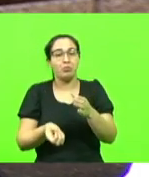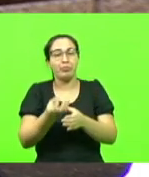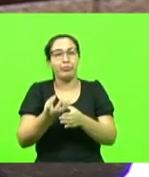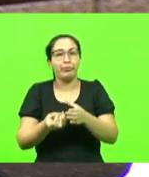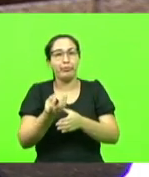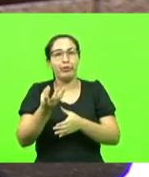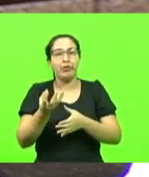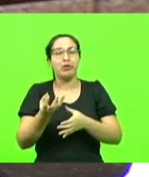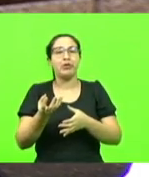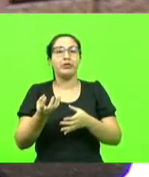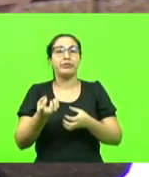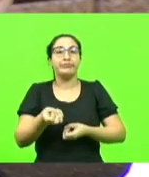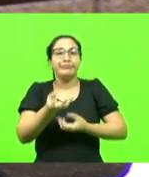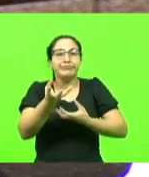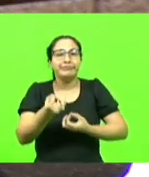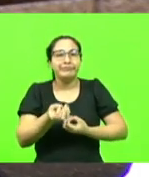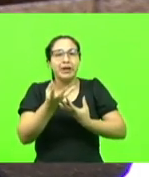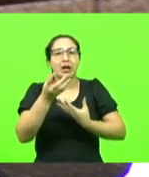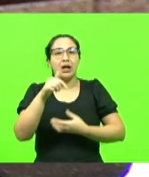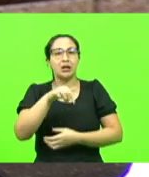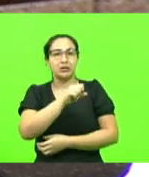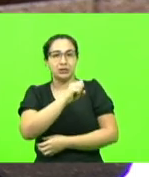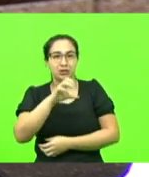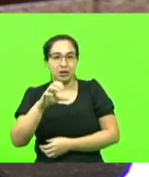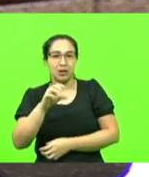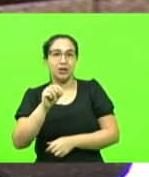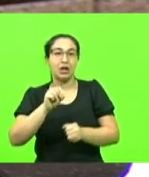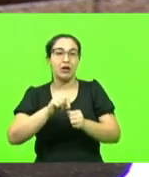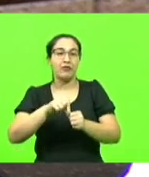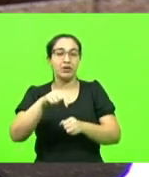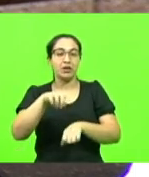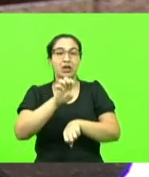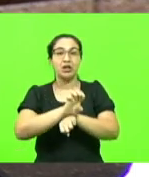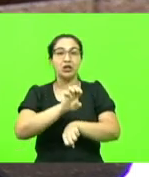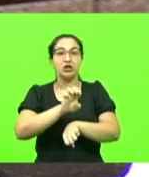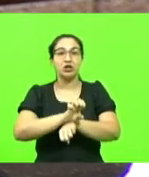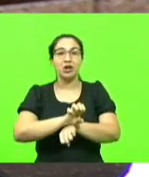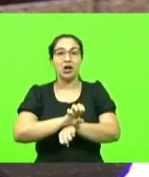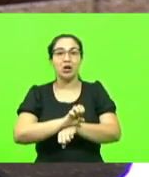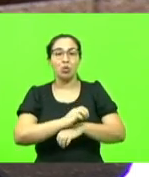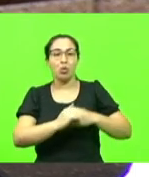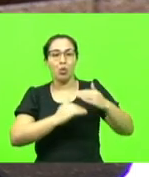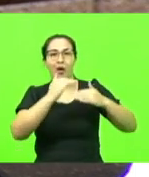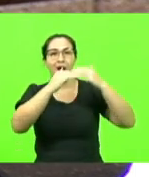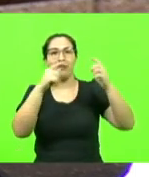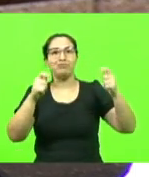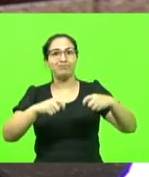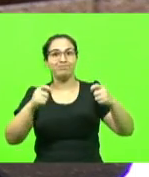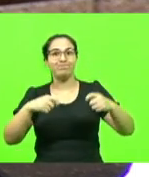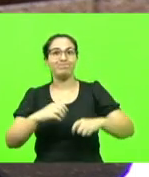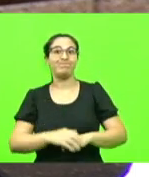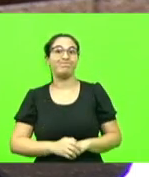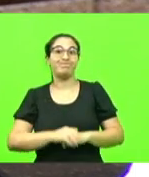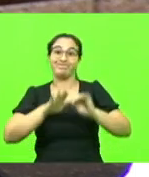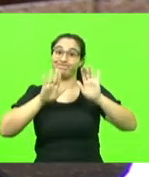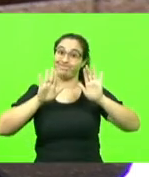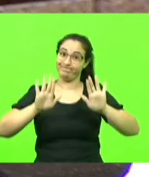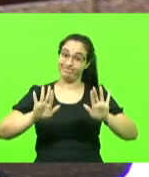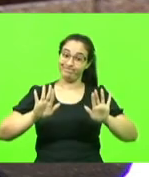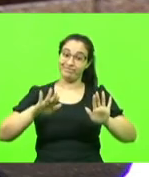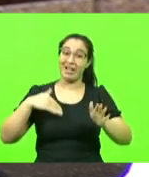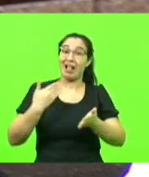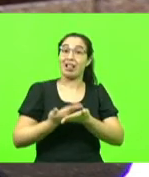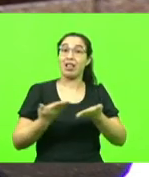Santa Catarina e fazerem esse estado ser um estado mais próspero. Entretanto, o que estão encontrando até agora